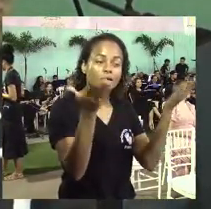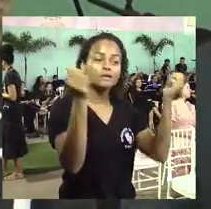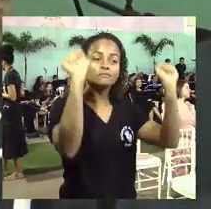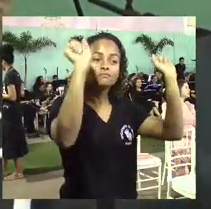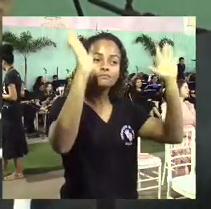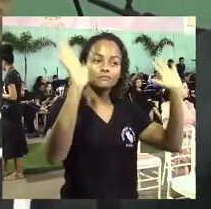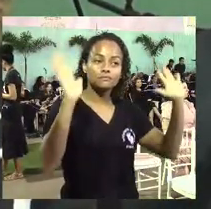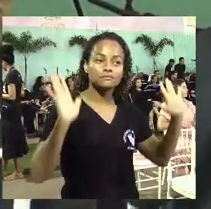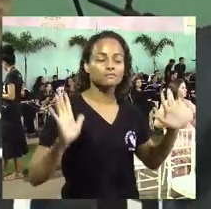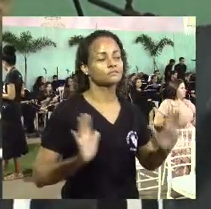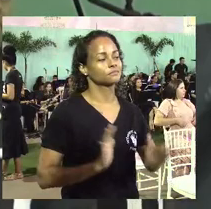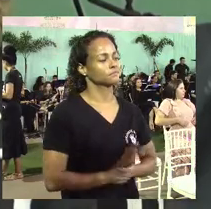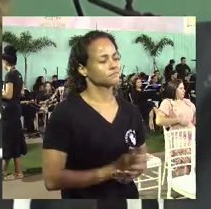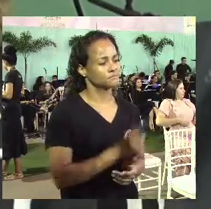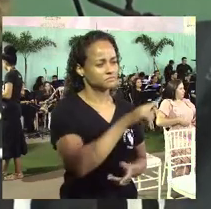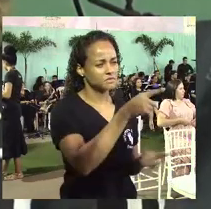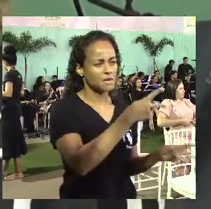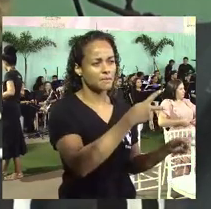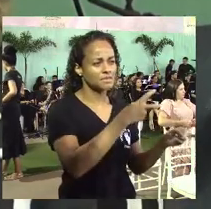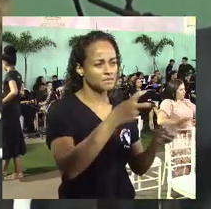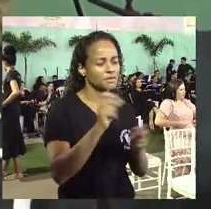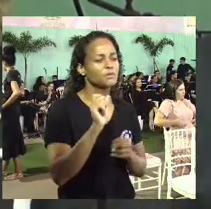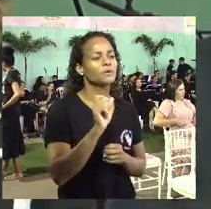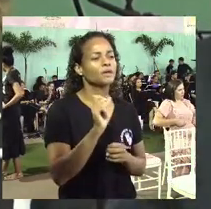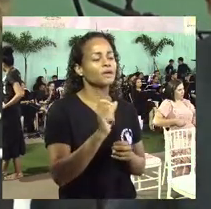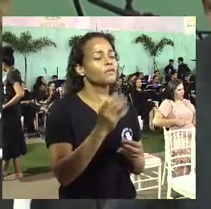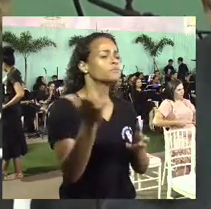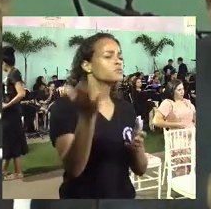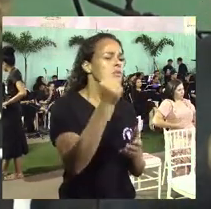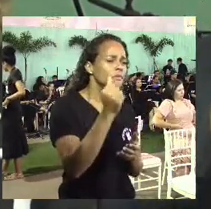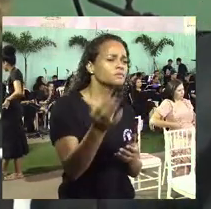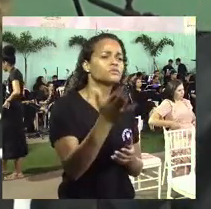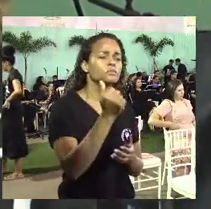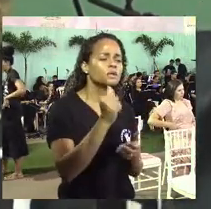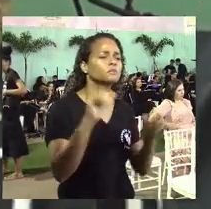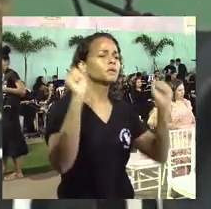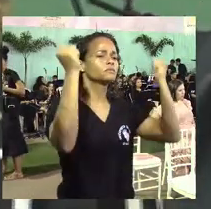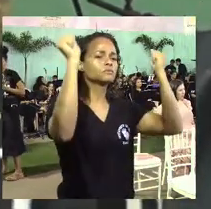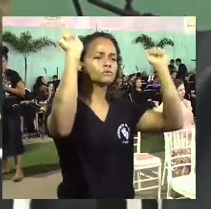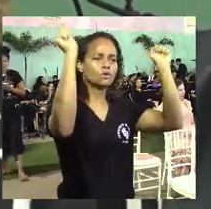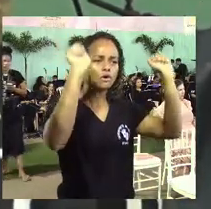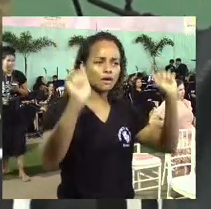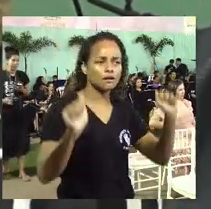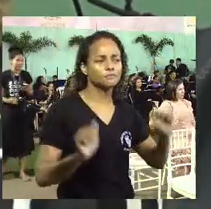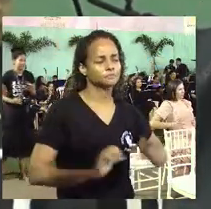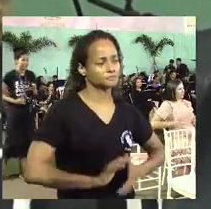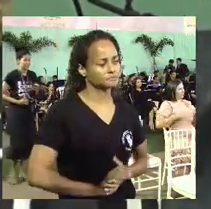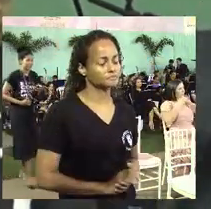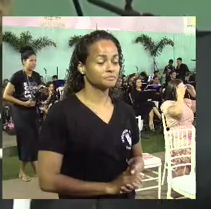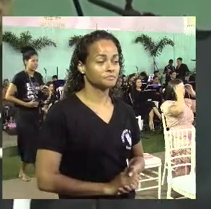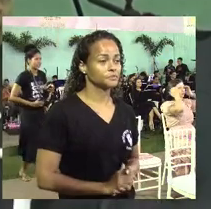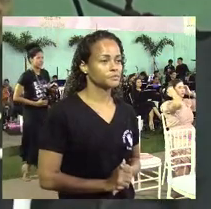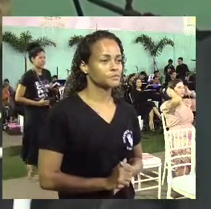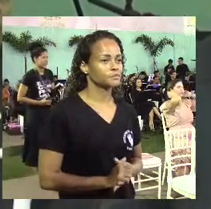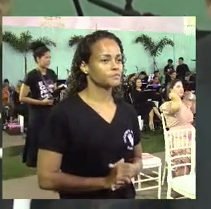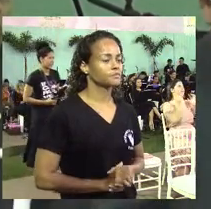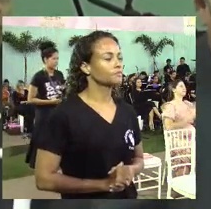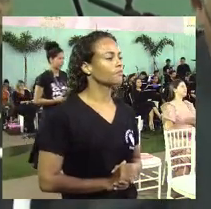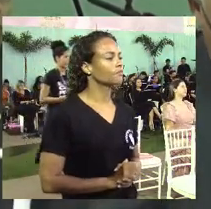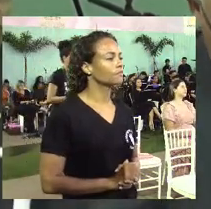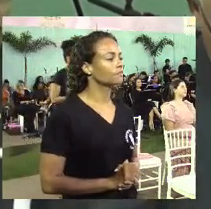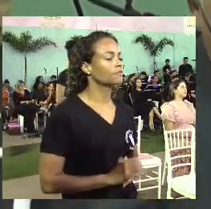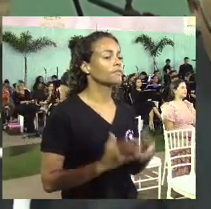se vocês perceberam mas o momento do culto inteiro foi chamando para adorar então vamos levantar o altar de adoração nessa noite Vamos